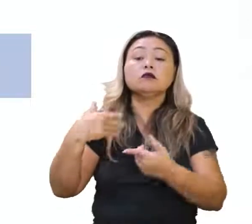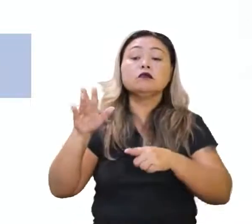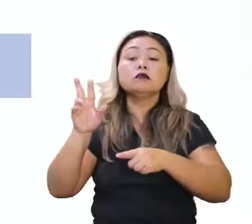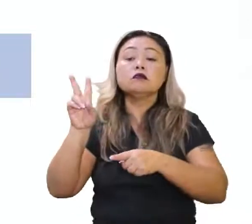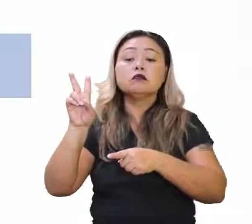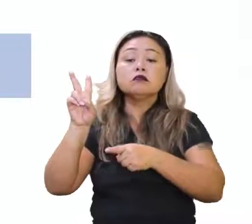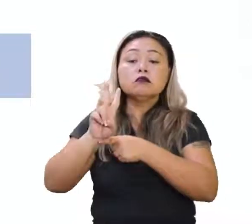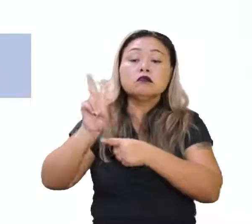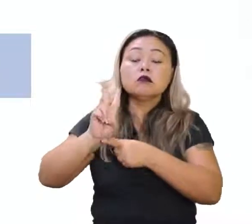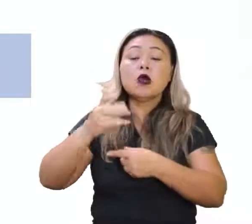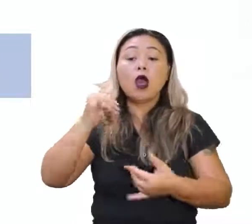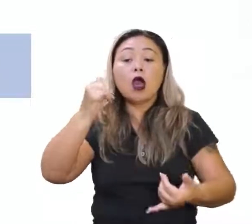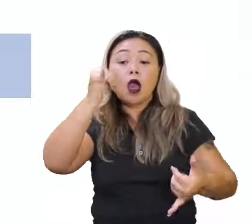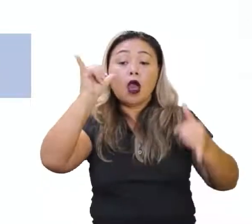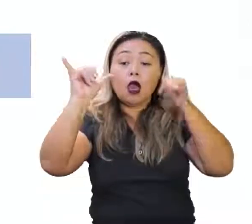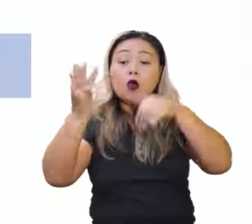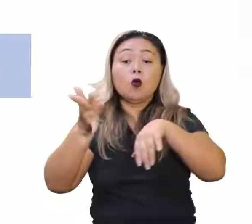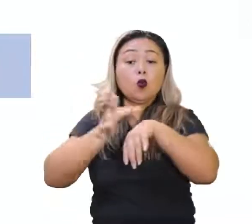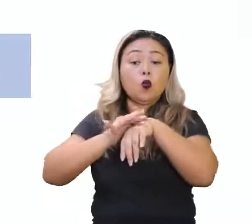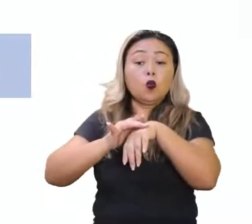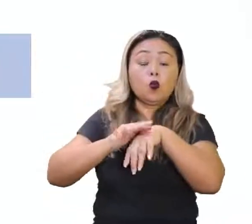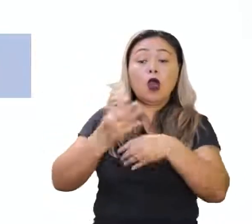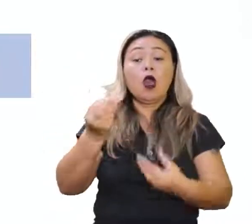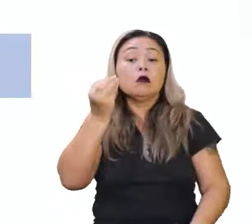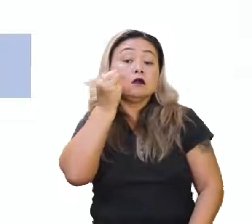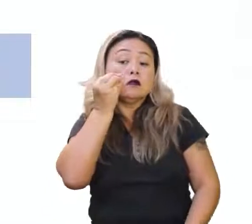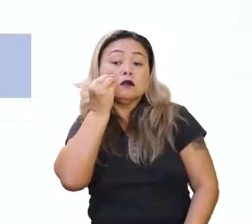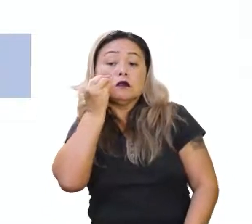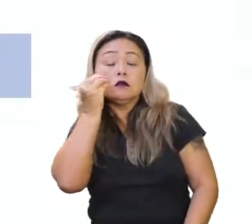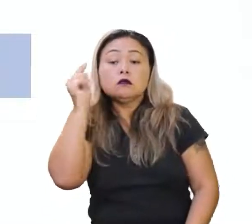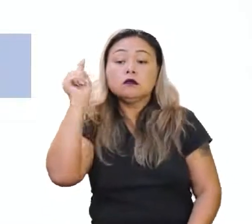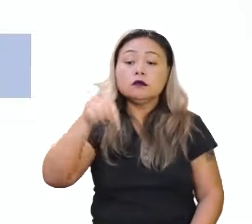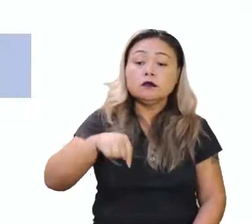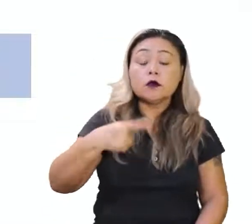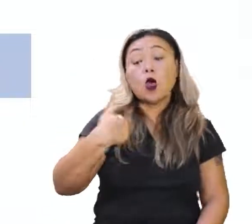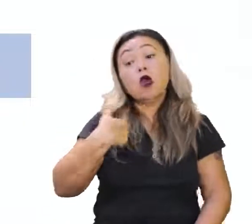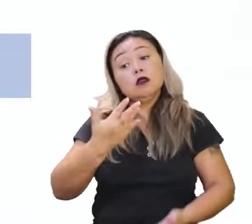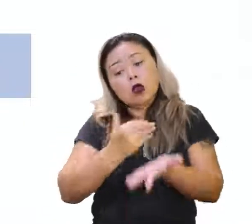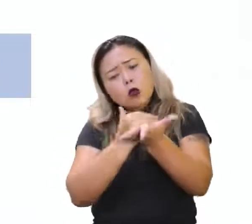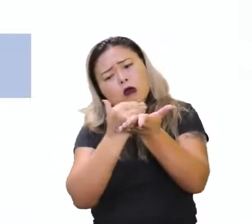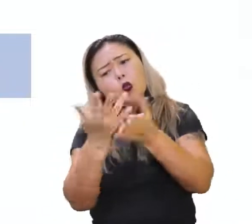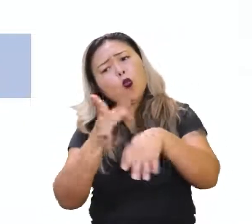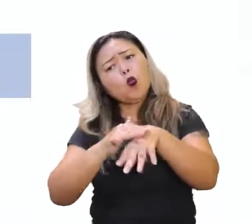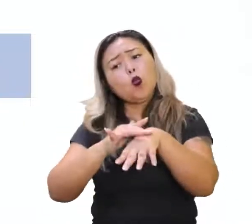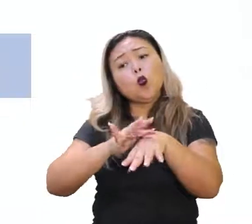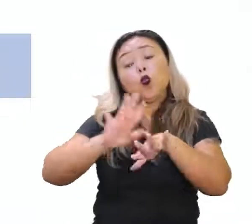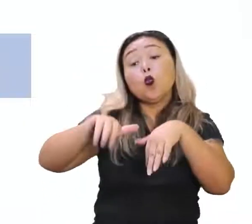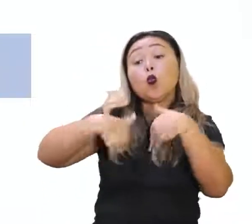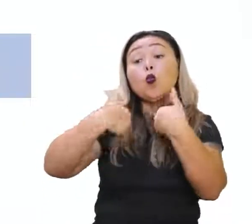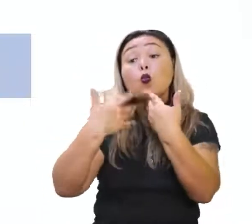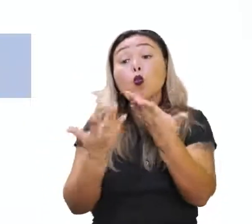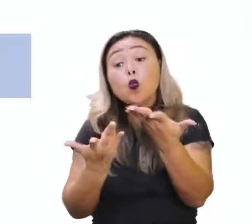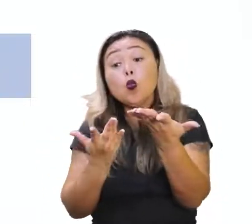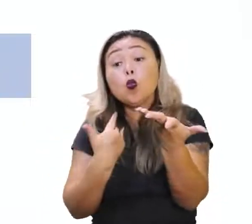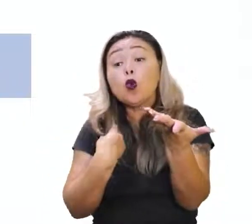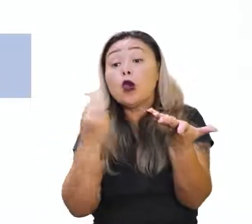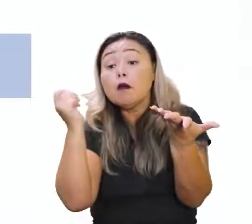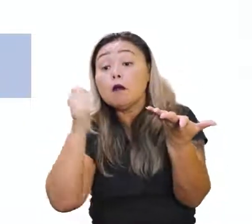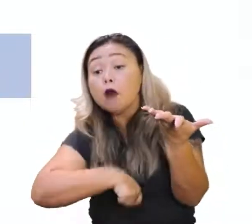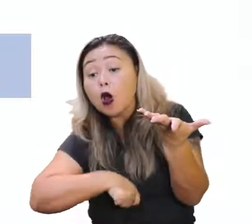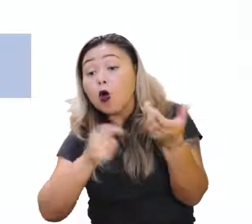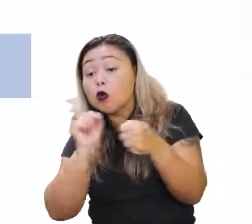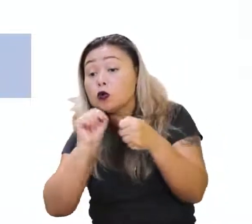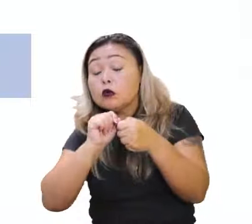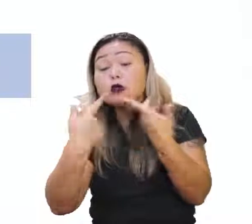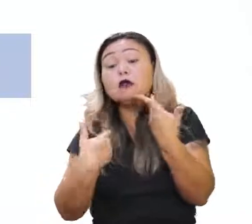evitar doenças, no cuidado de quando você verificar que ele está ficando doente, quais são as intervenções que você